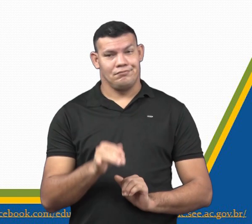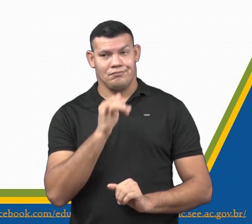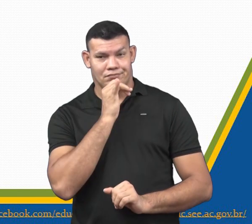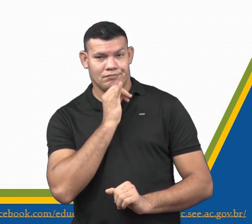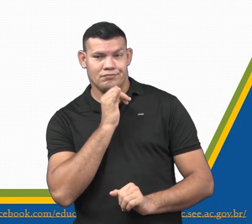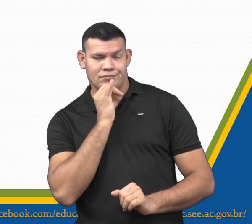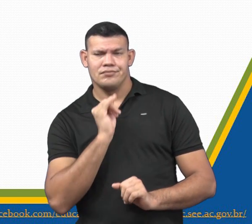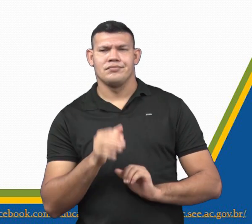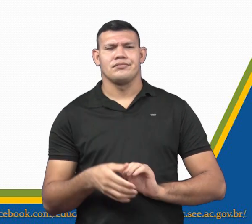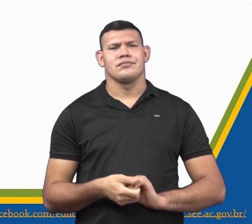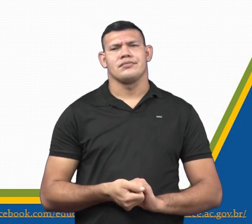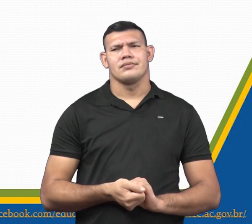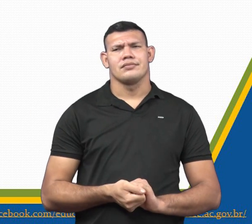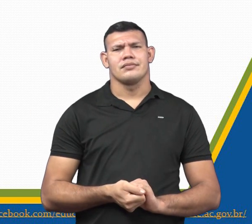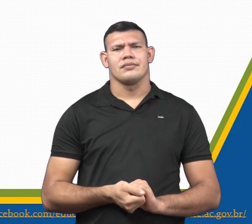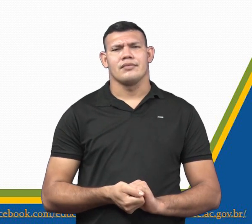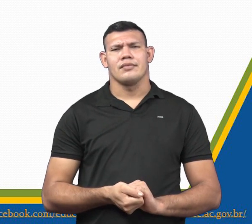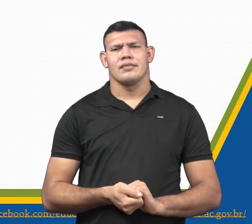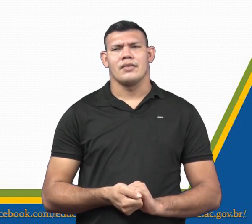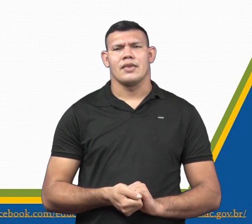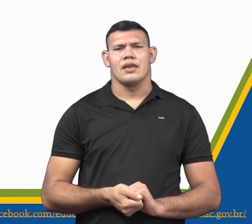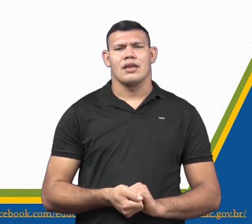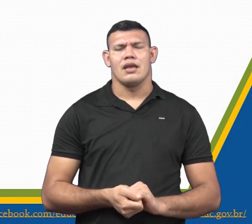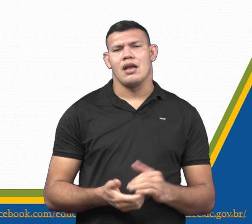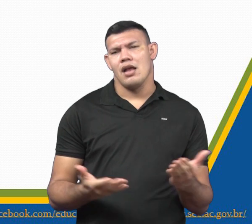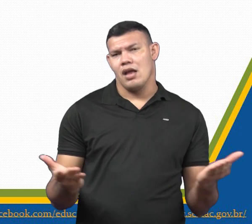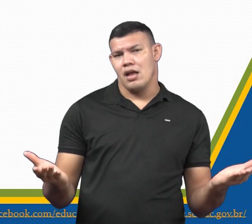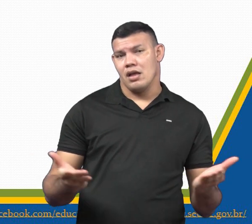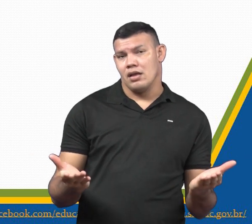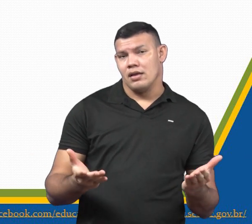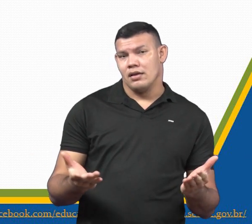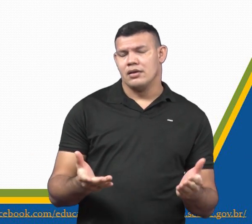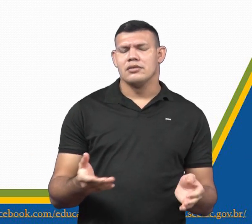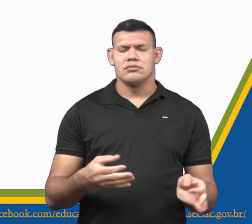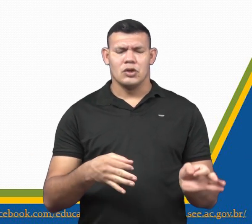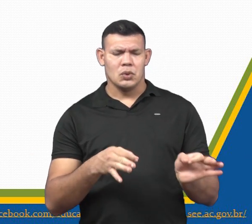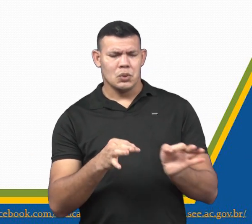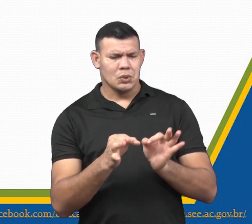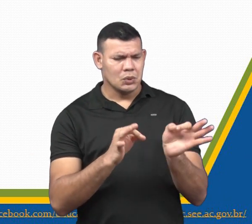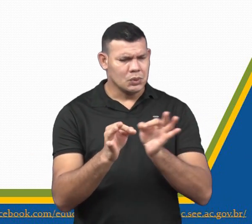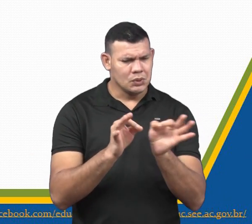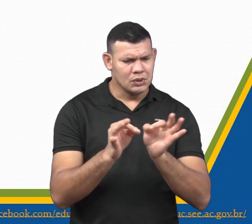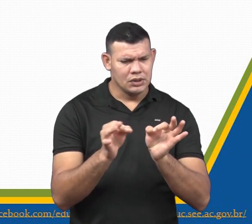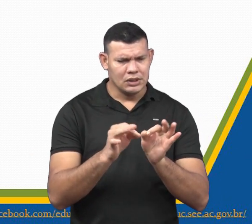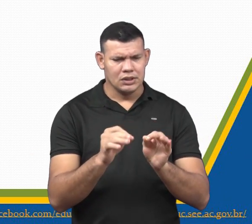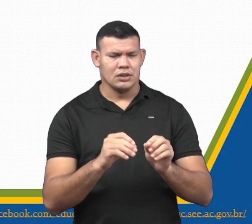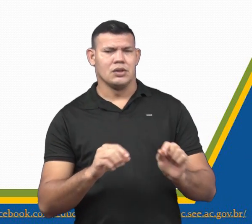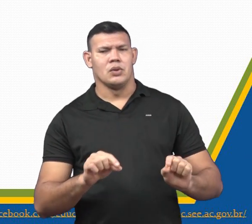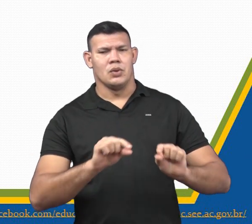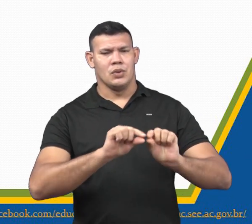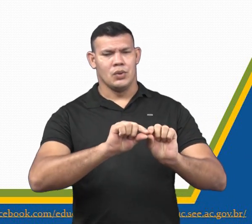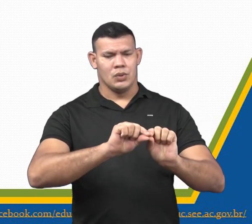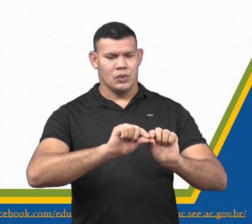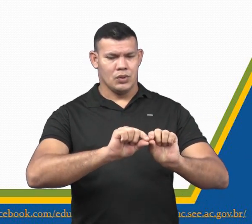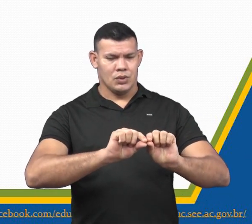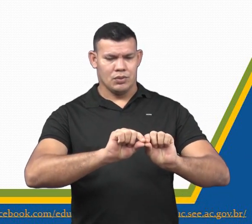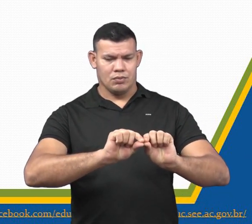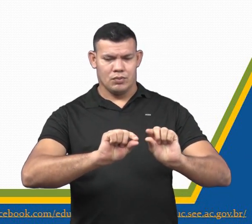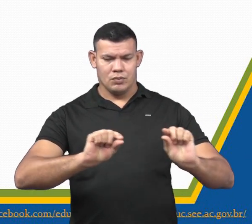exemplo. Vamos ver outro exemplo? Também pode ser organizado assim, ó, através dessa linha assim,